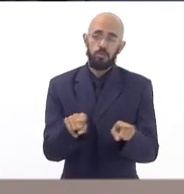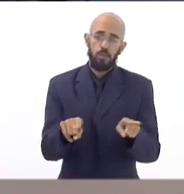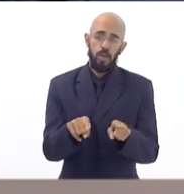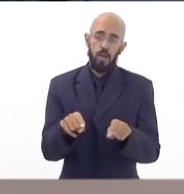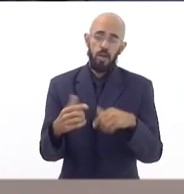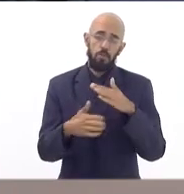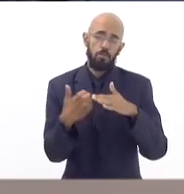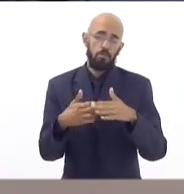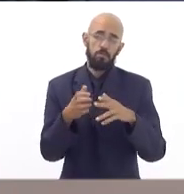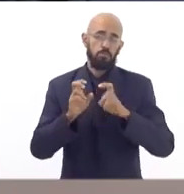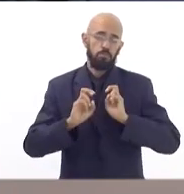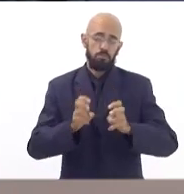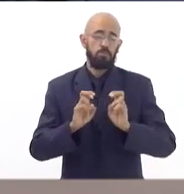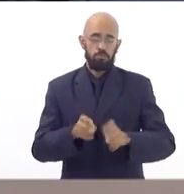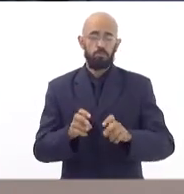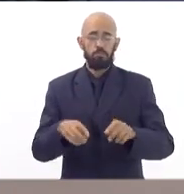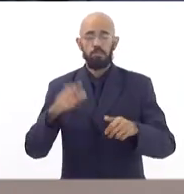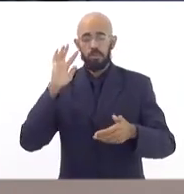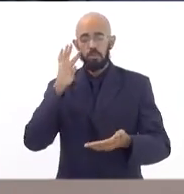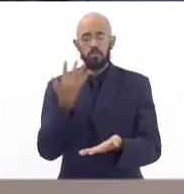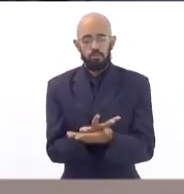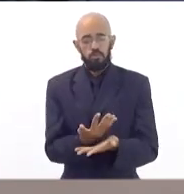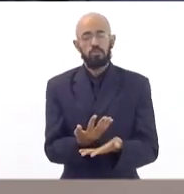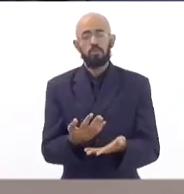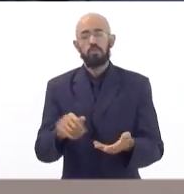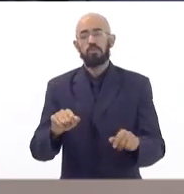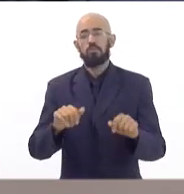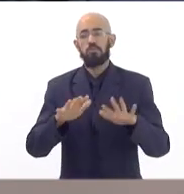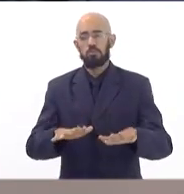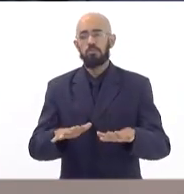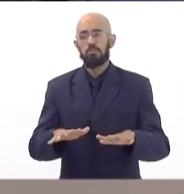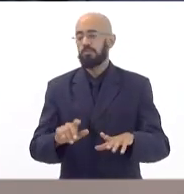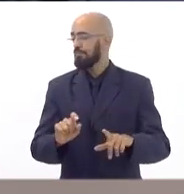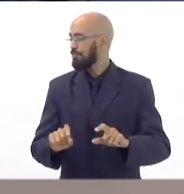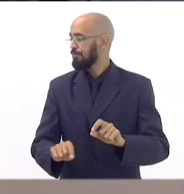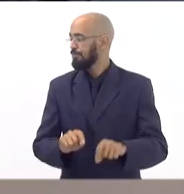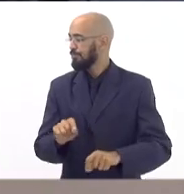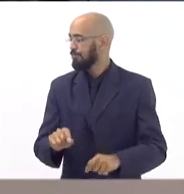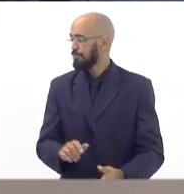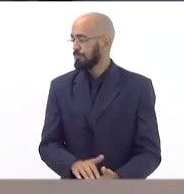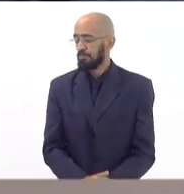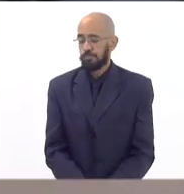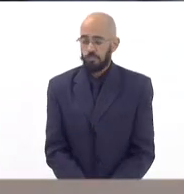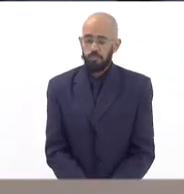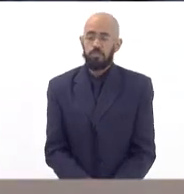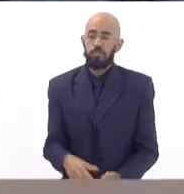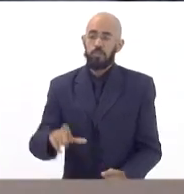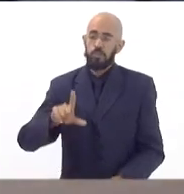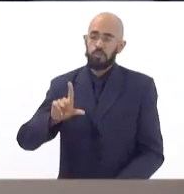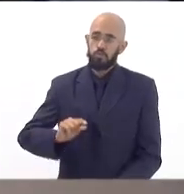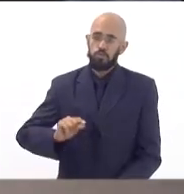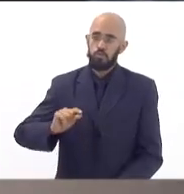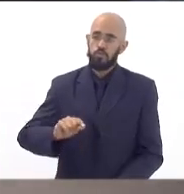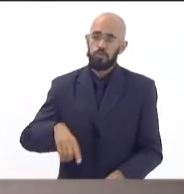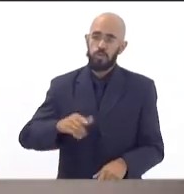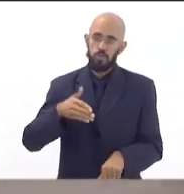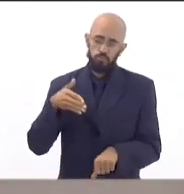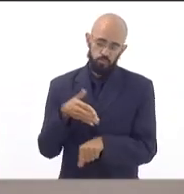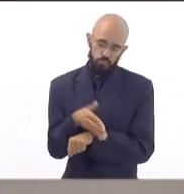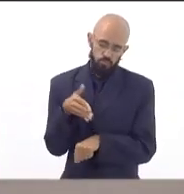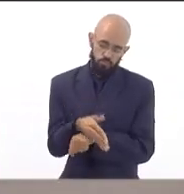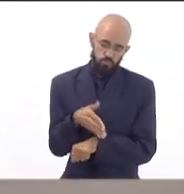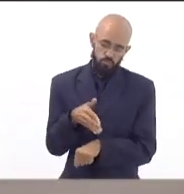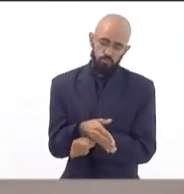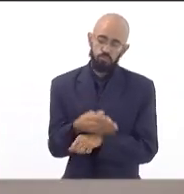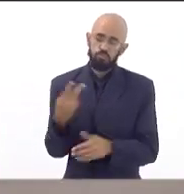SuperVia a tomada de medida de franquia haja diminuição da invasão